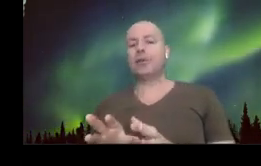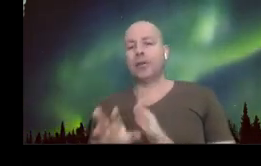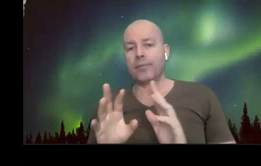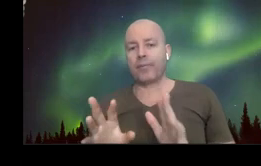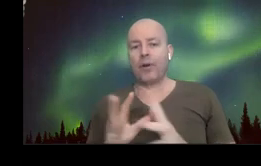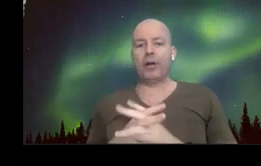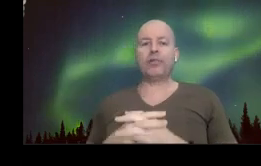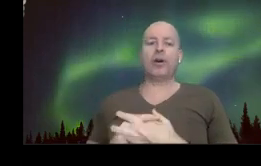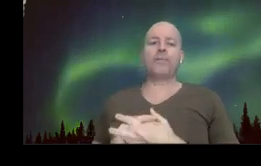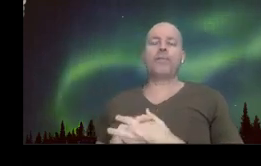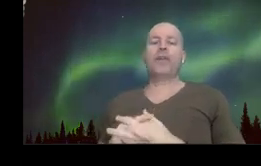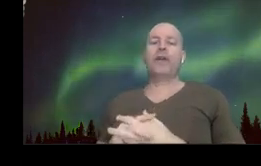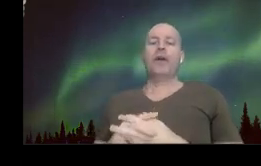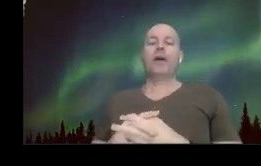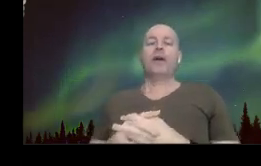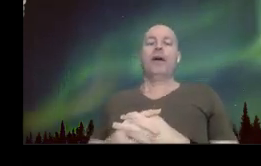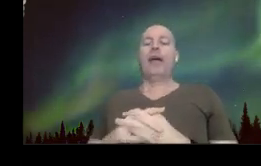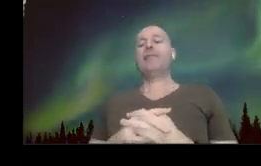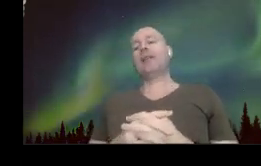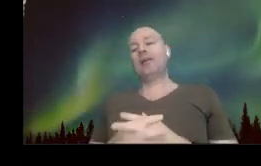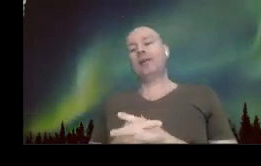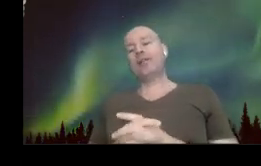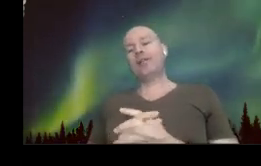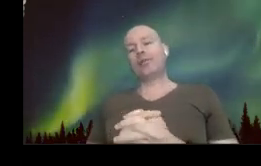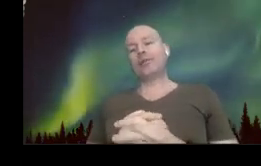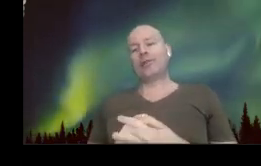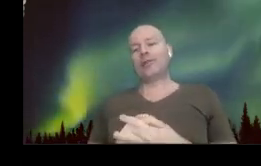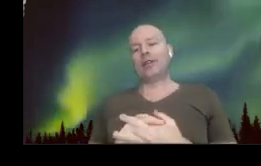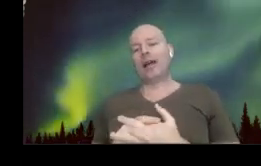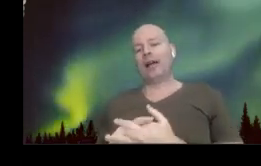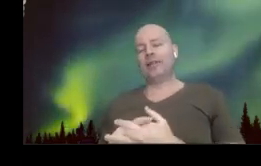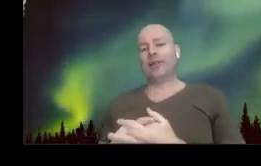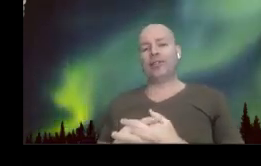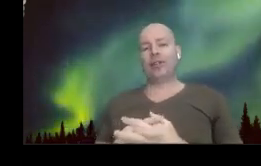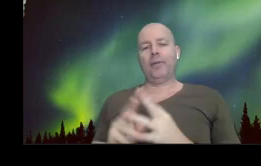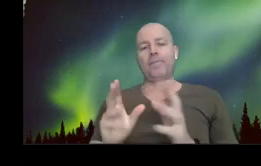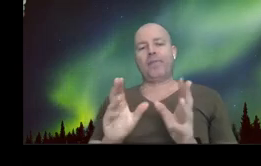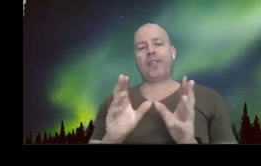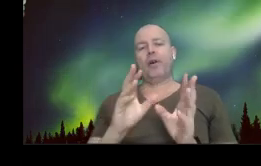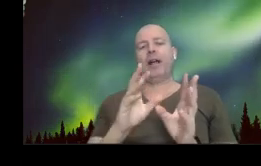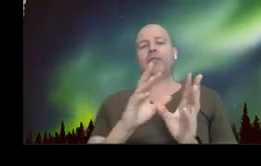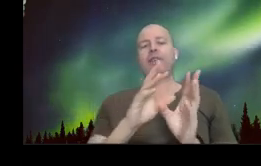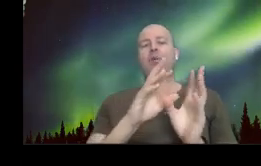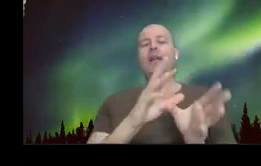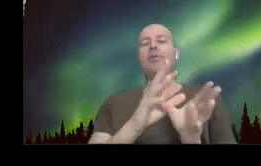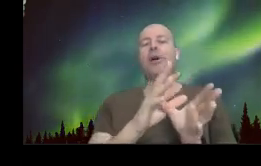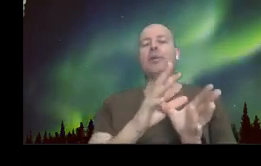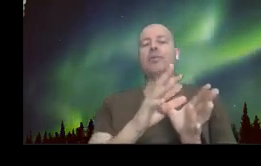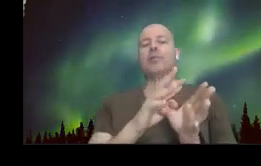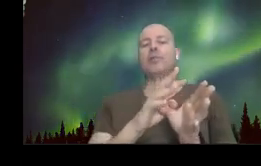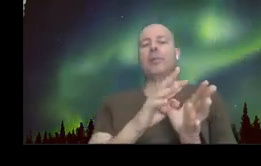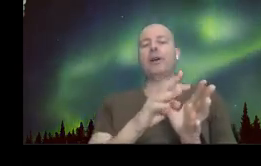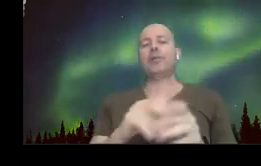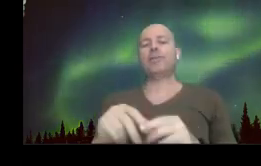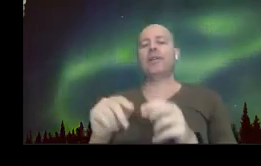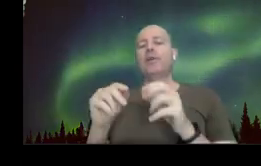Quase encerrando. Olhem só. Essa daqui é uma das discussões legais que a gente tem. Ali você tem quatro